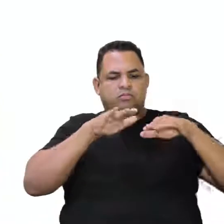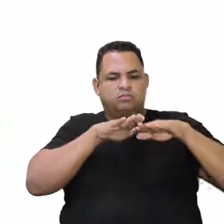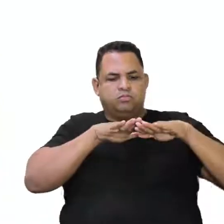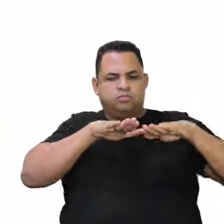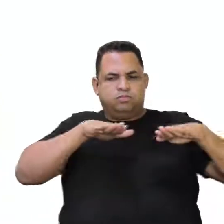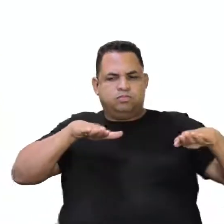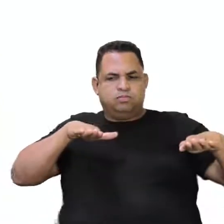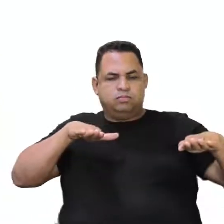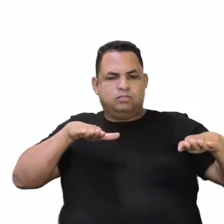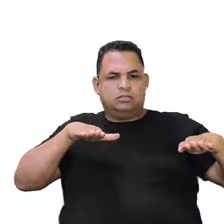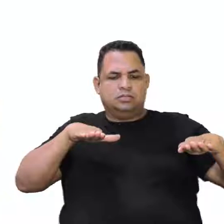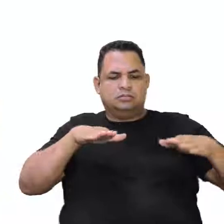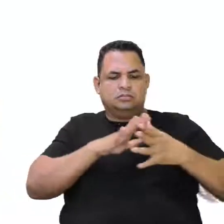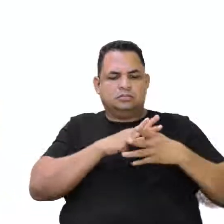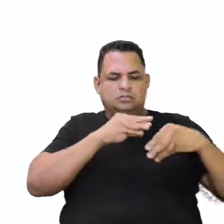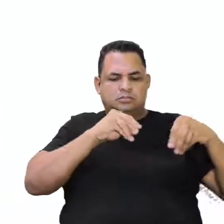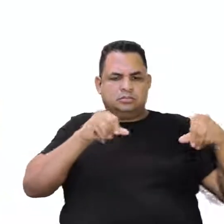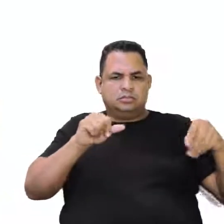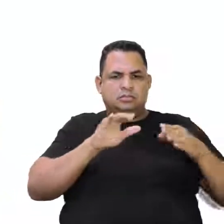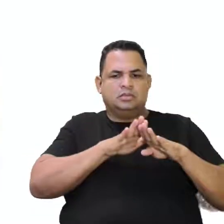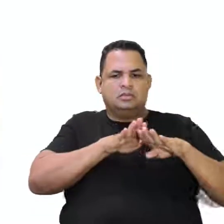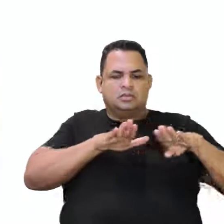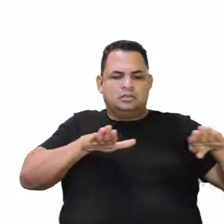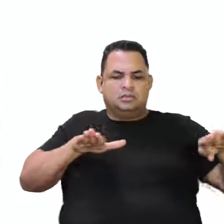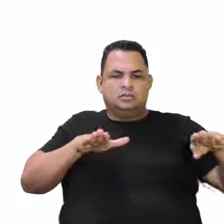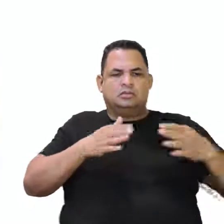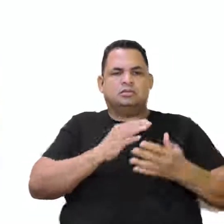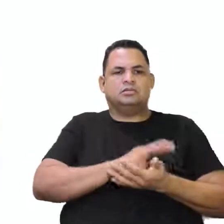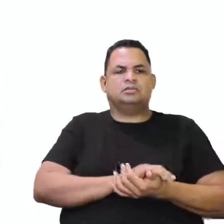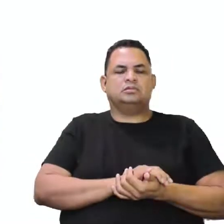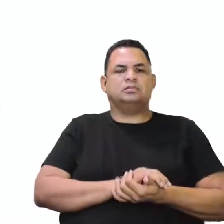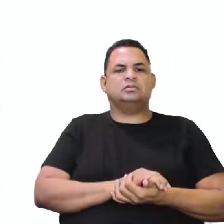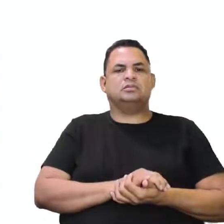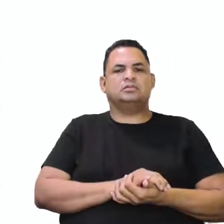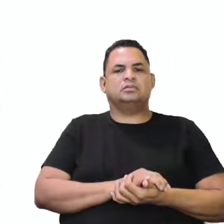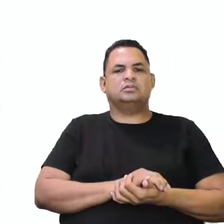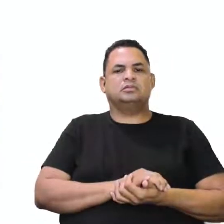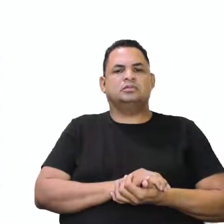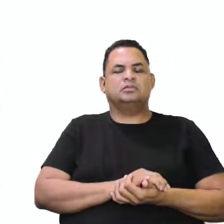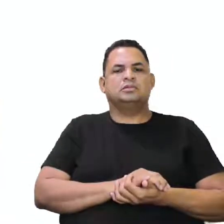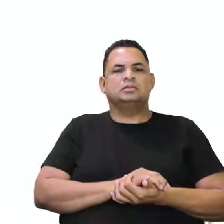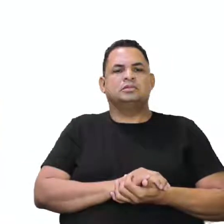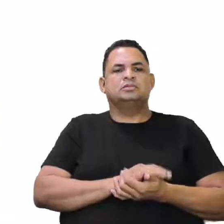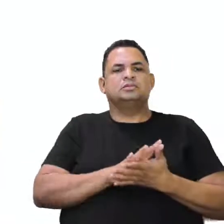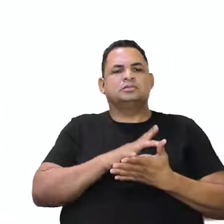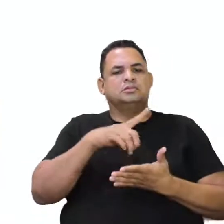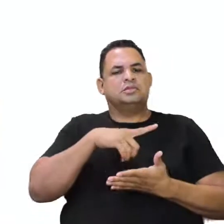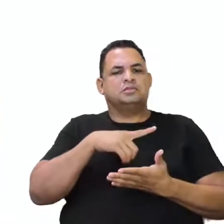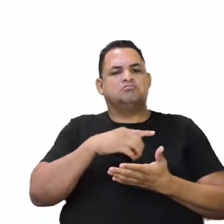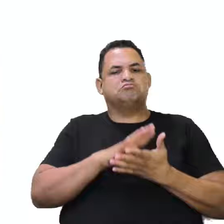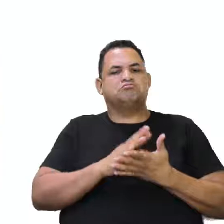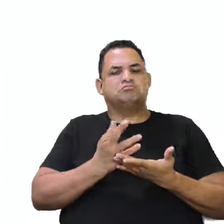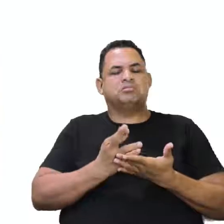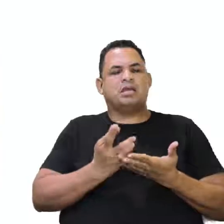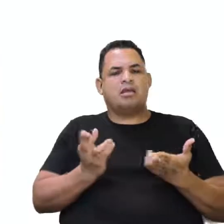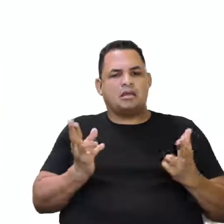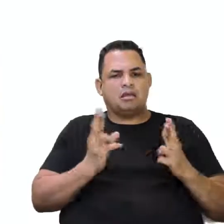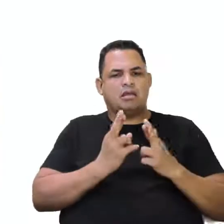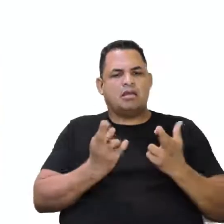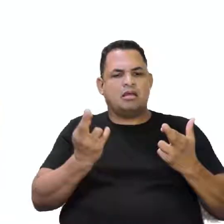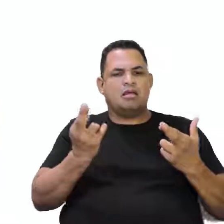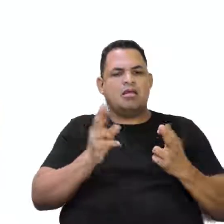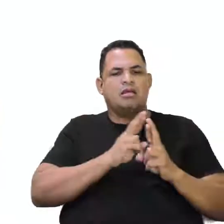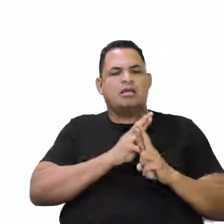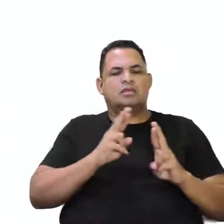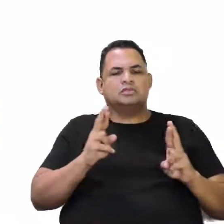Erosões vai acontecer no solo, que é um meio biótico, é um meio físico, mas que vai ter reações químicas